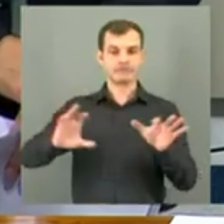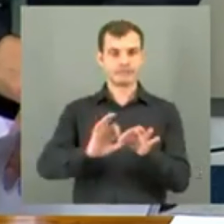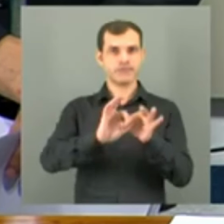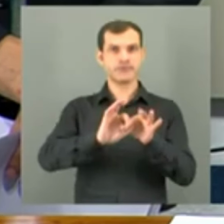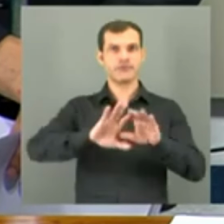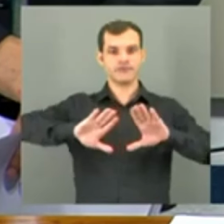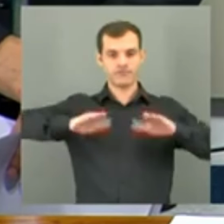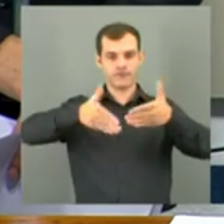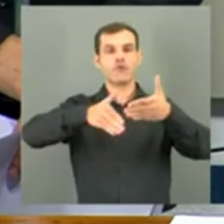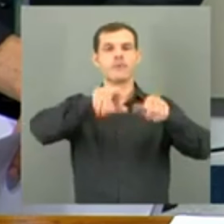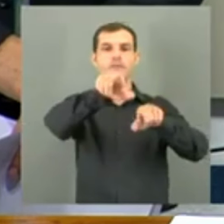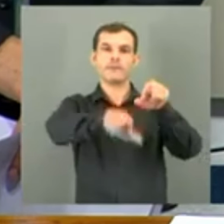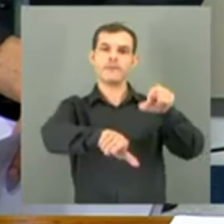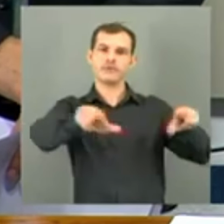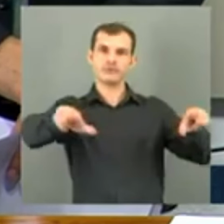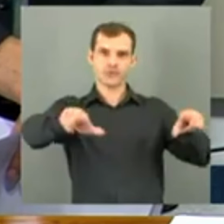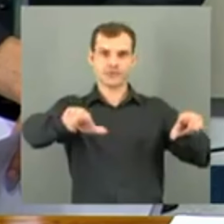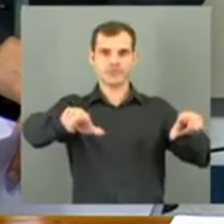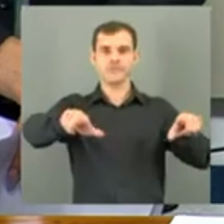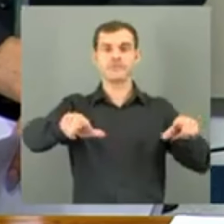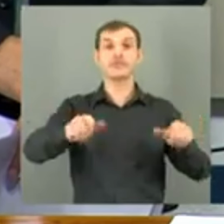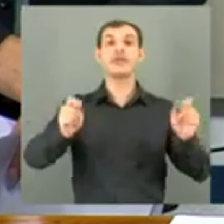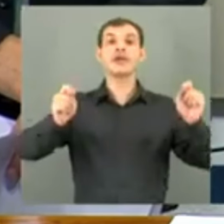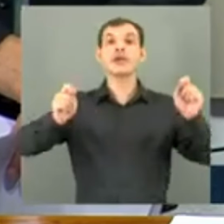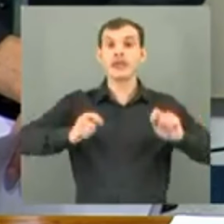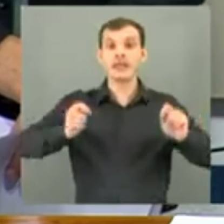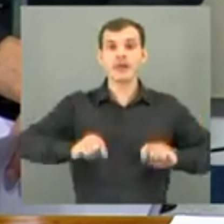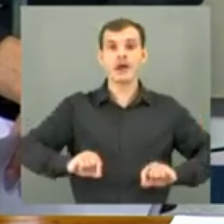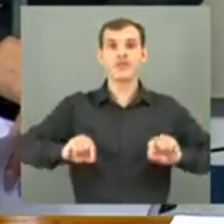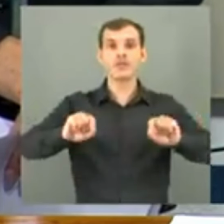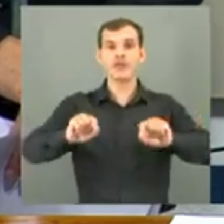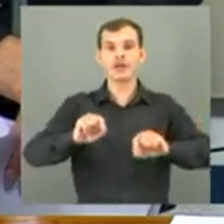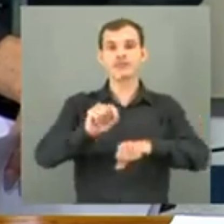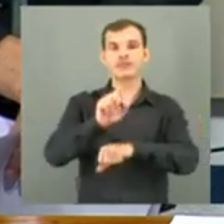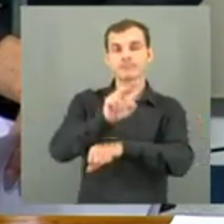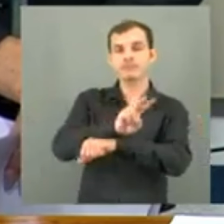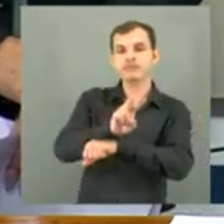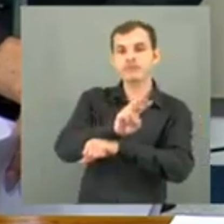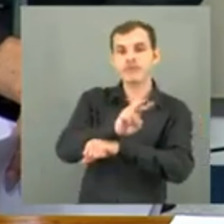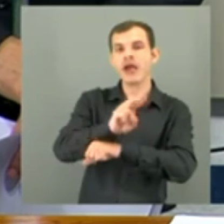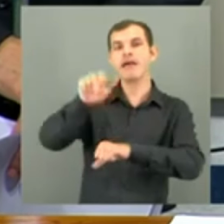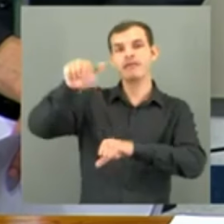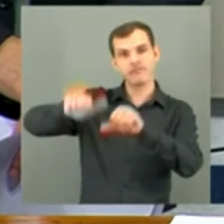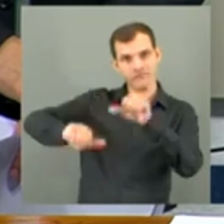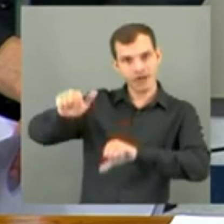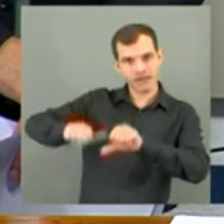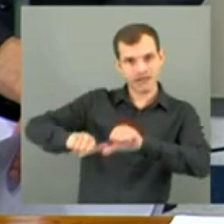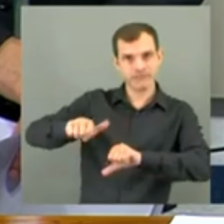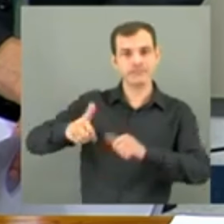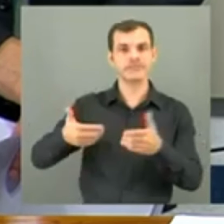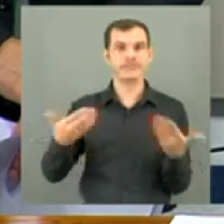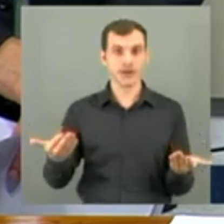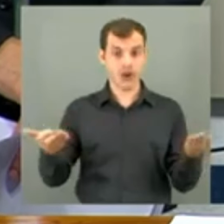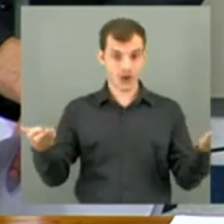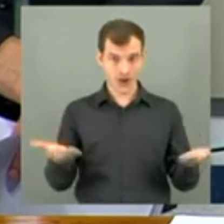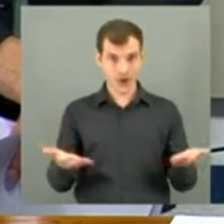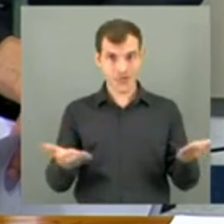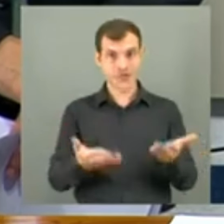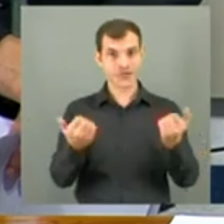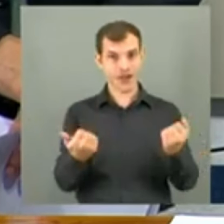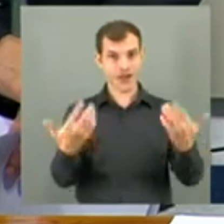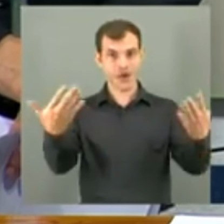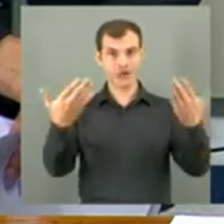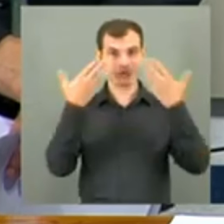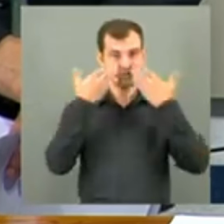centrados nas pessoas e que possam ser monitorizados e avaliados. Essa audiência apenas dará